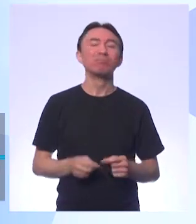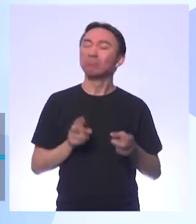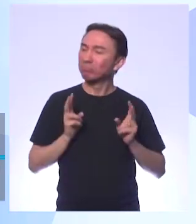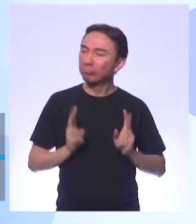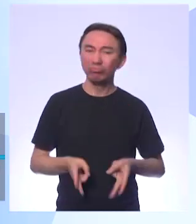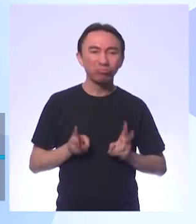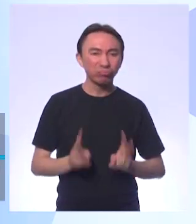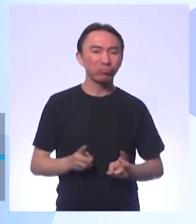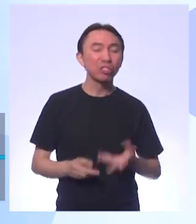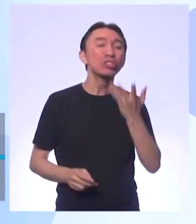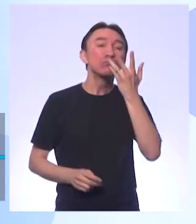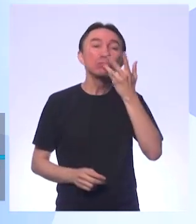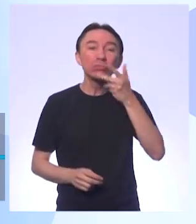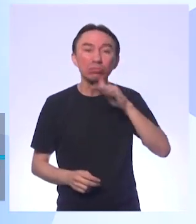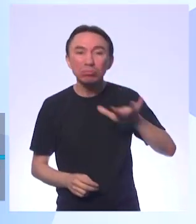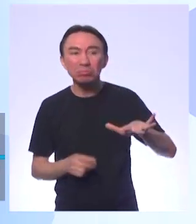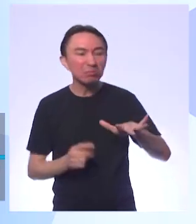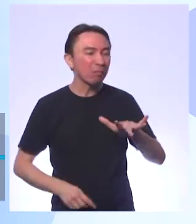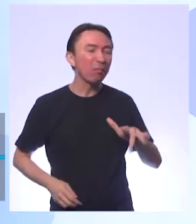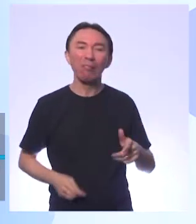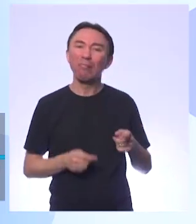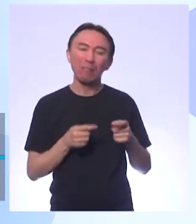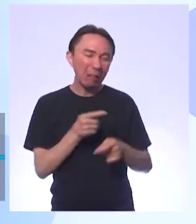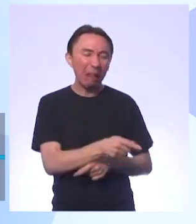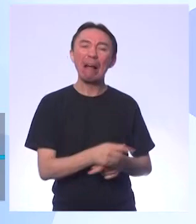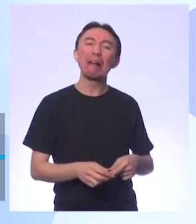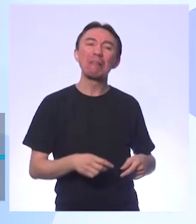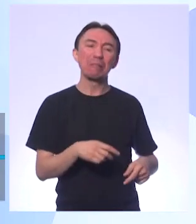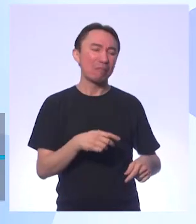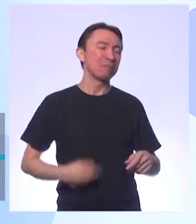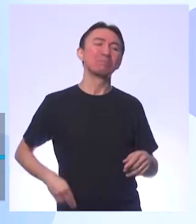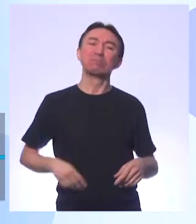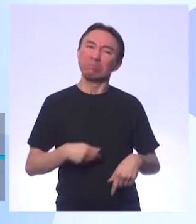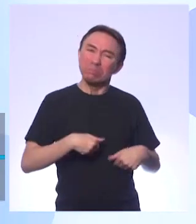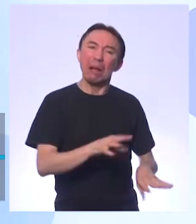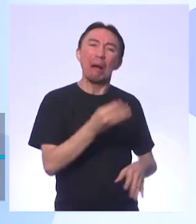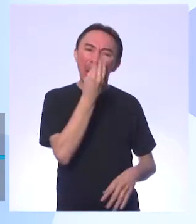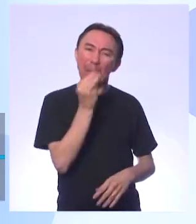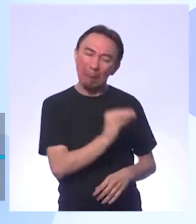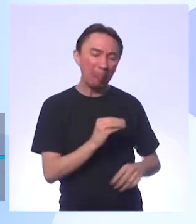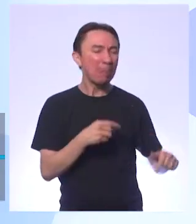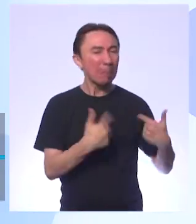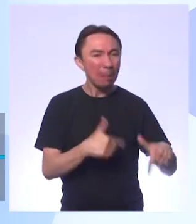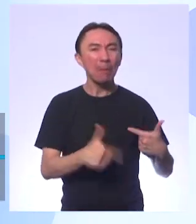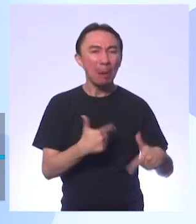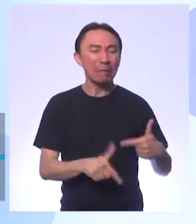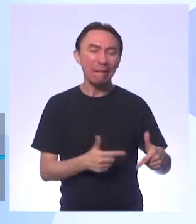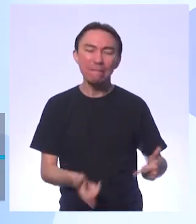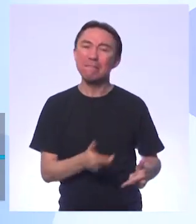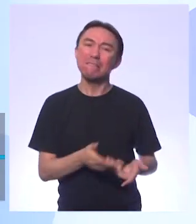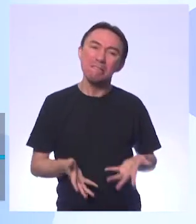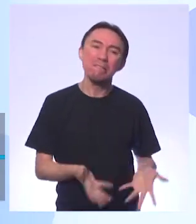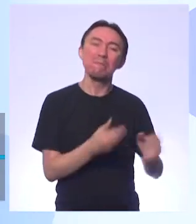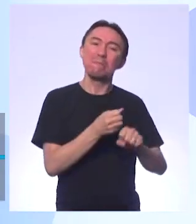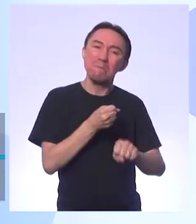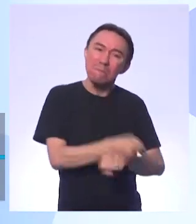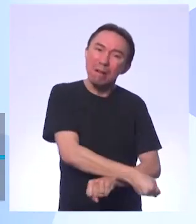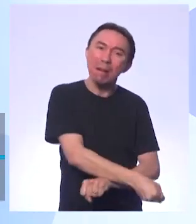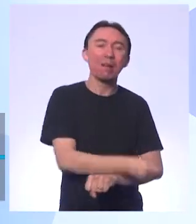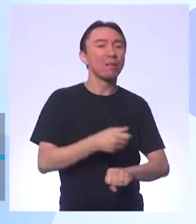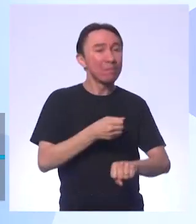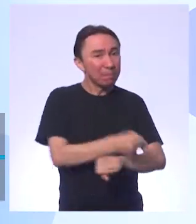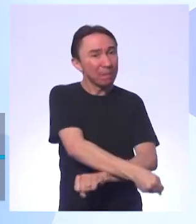infantil, né? Pobreza, miséria, exclusão social, exploração do trabalho infantil.